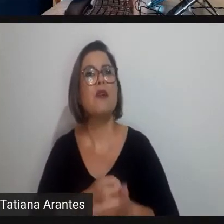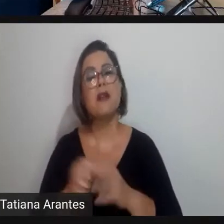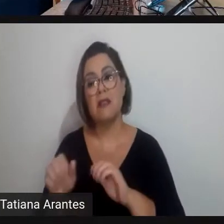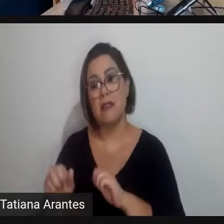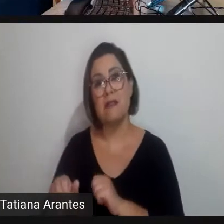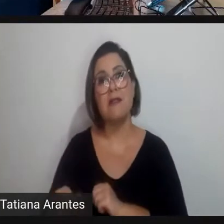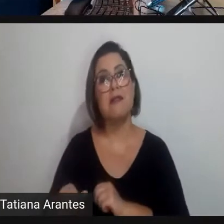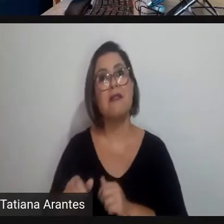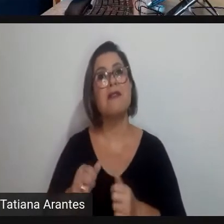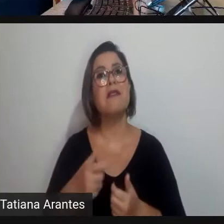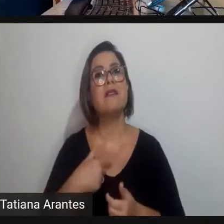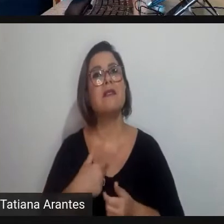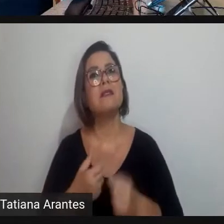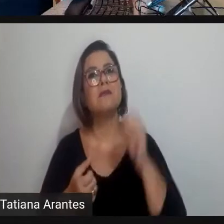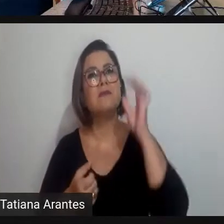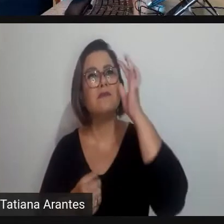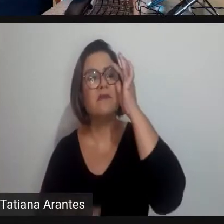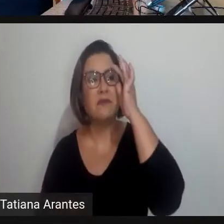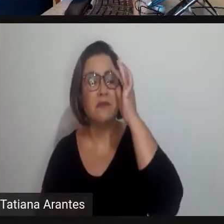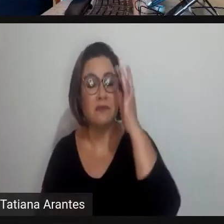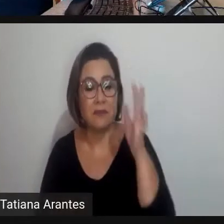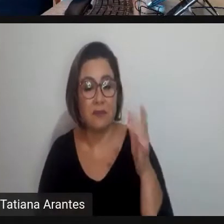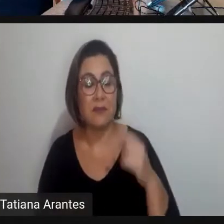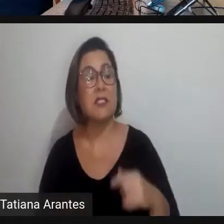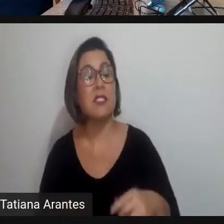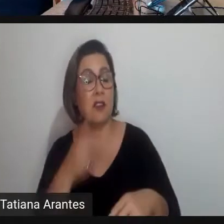também define como teletrabalho.